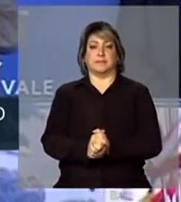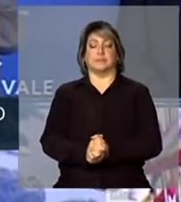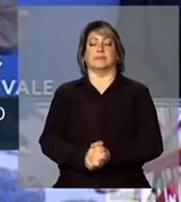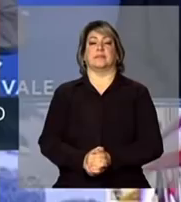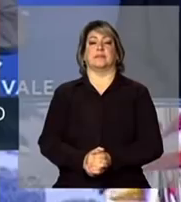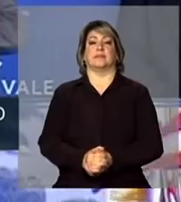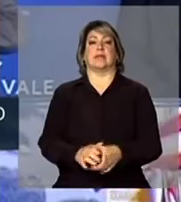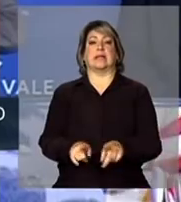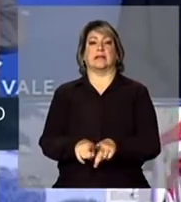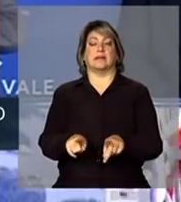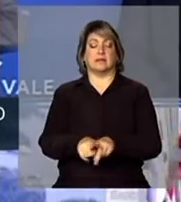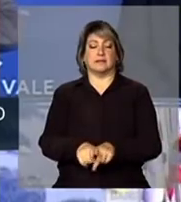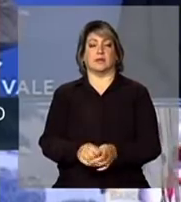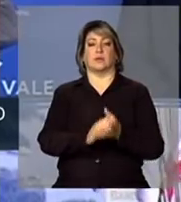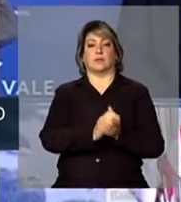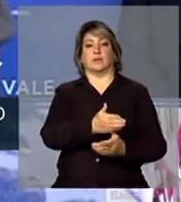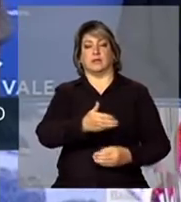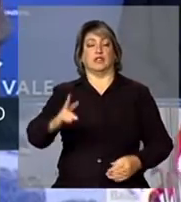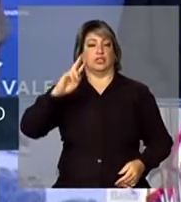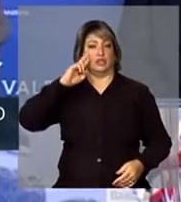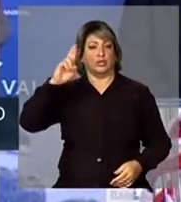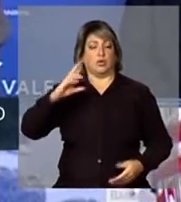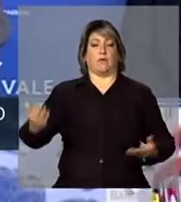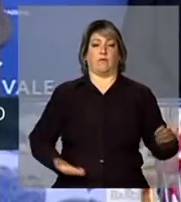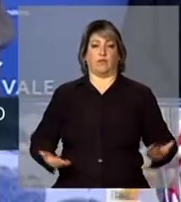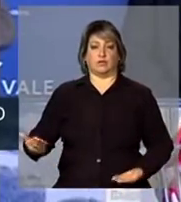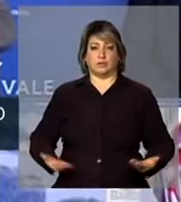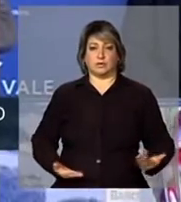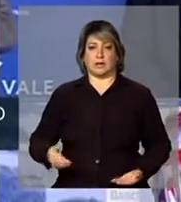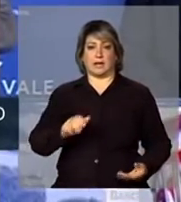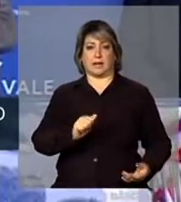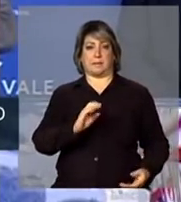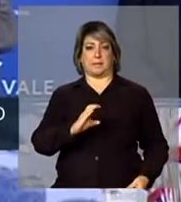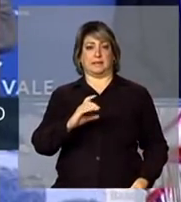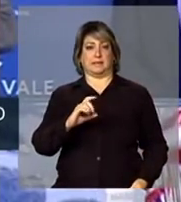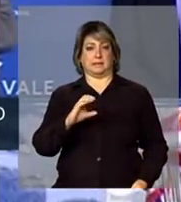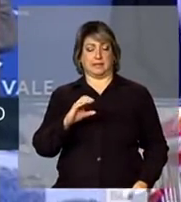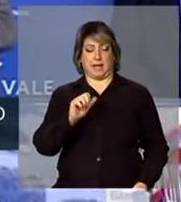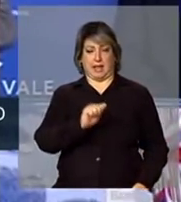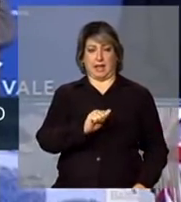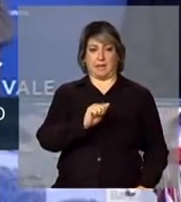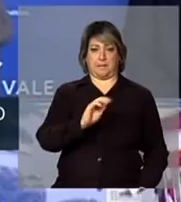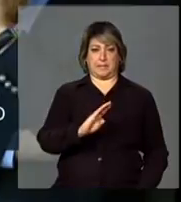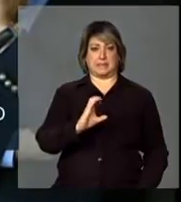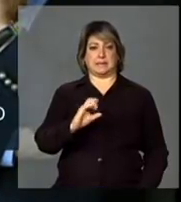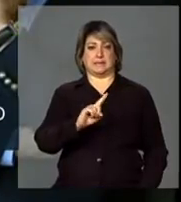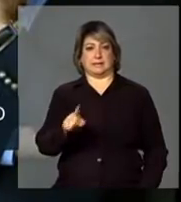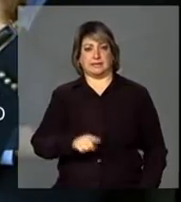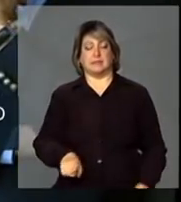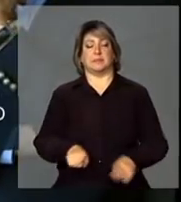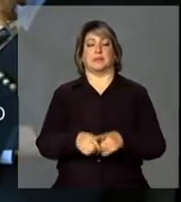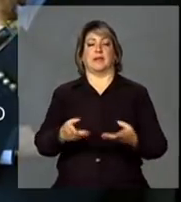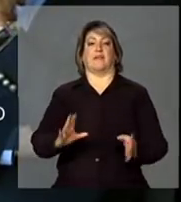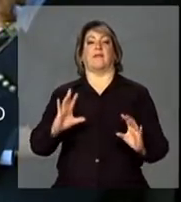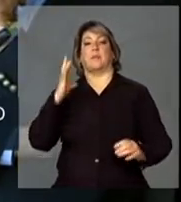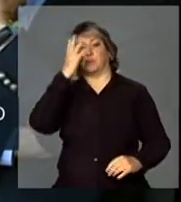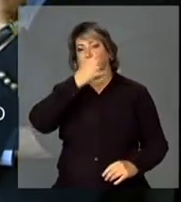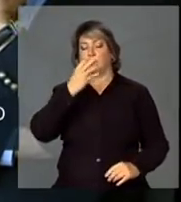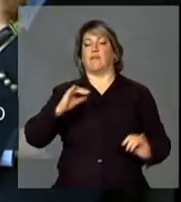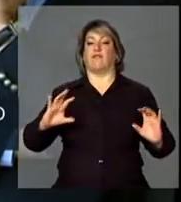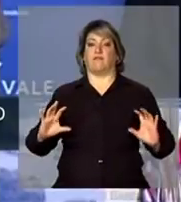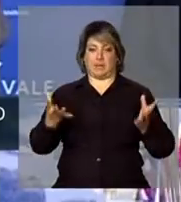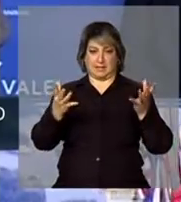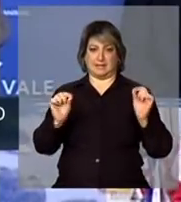de quem cumprimento os diretores, funcionários da ABCZ, por mais essa belíssima festa. Quero